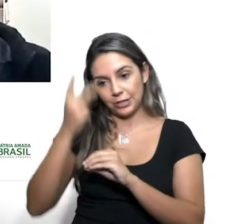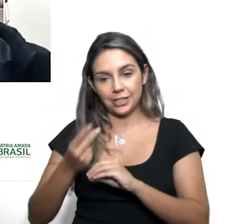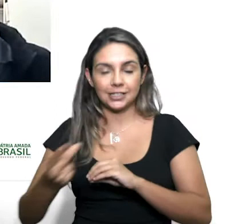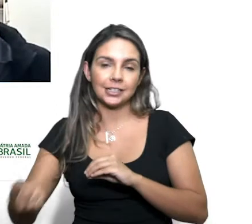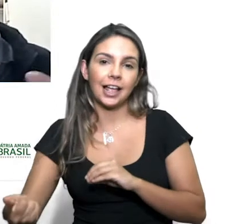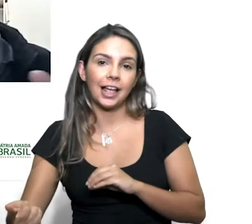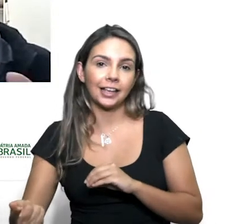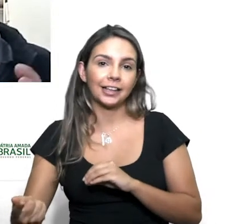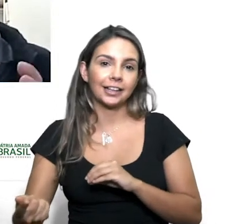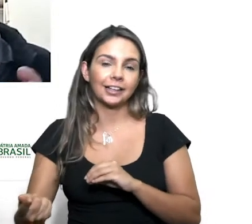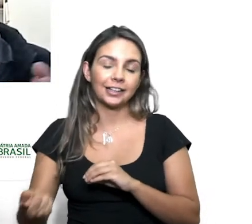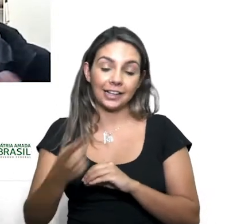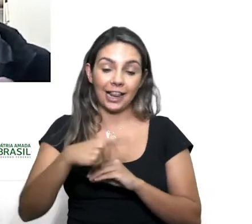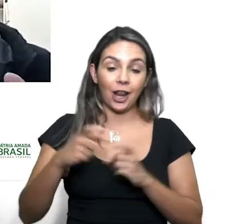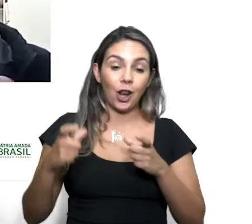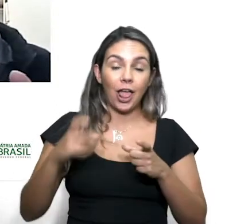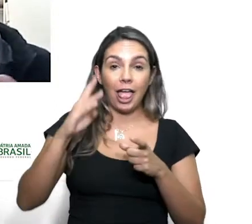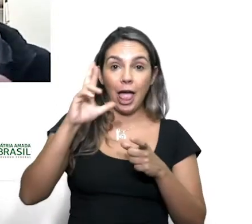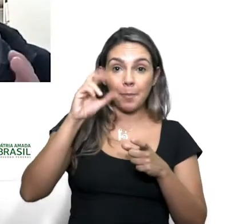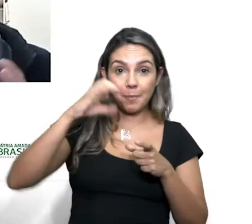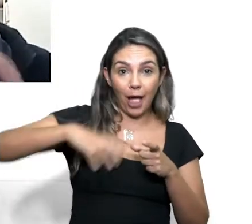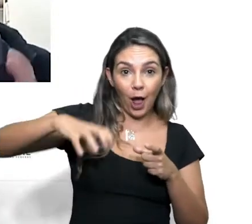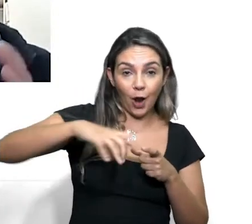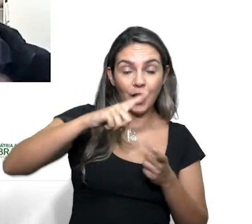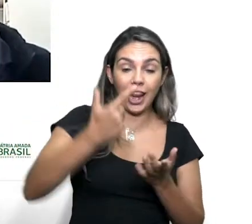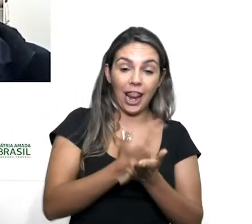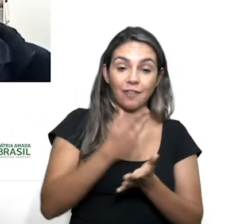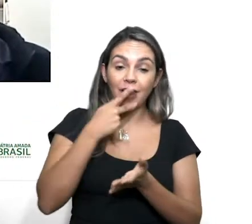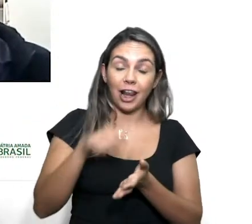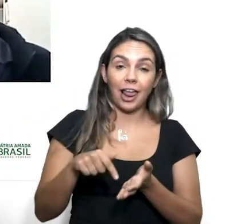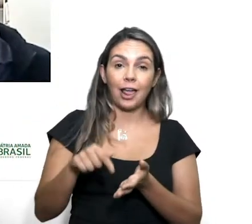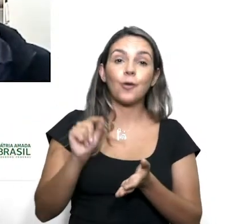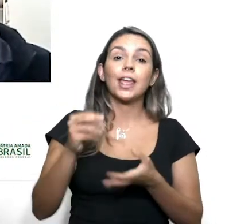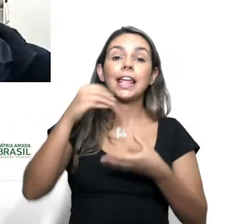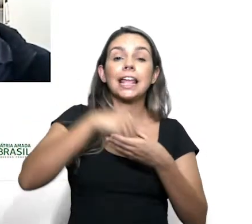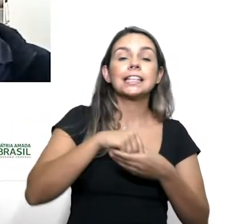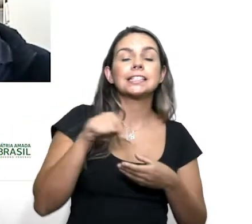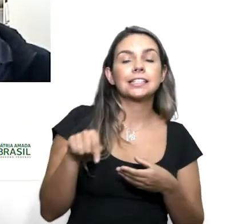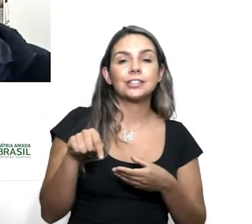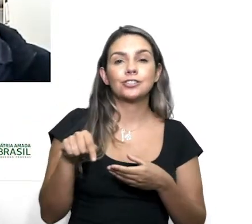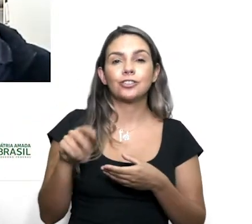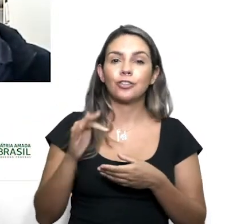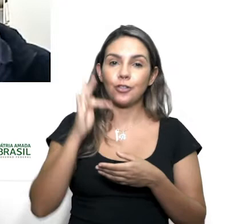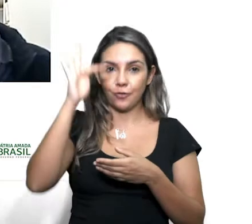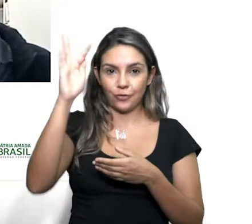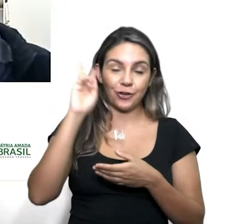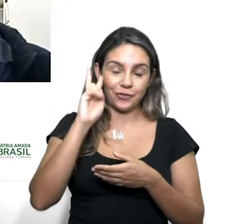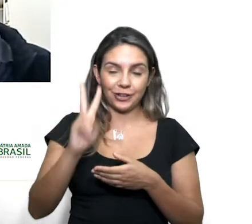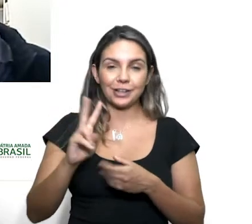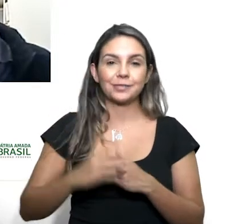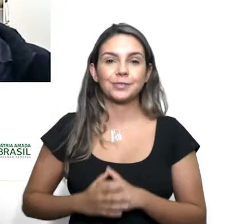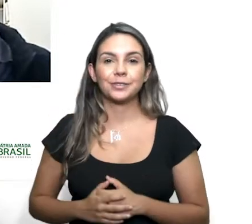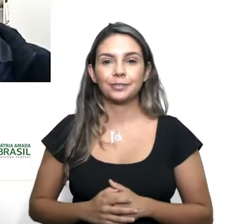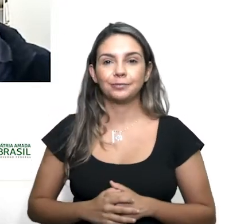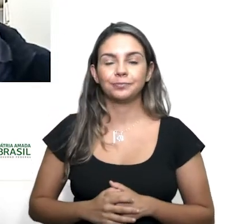saem, e portanto neste momento saiu tudo num livro, mas o que existe, e no futuro veremos. Porque o que